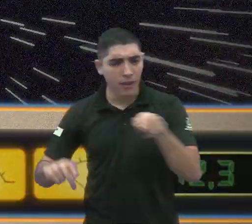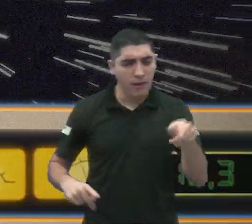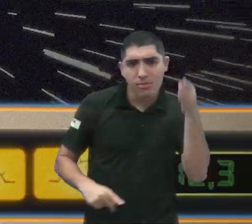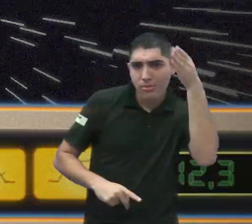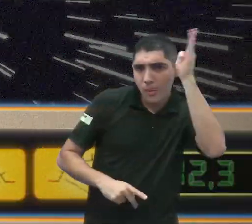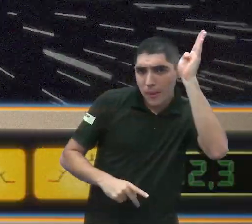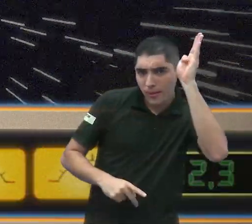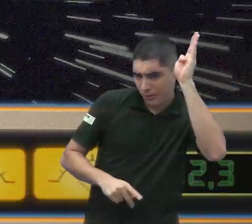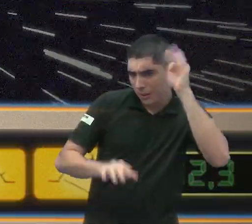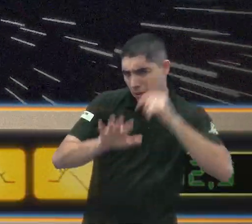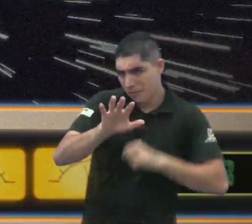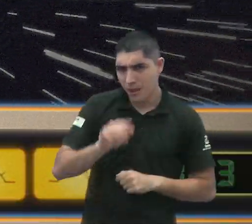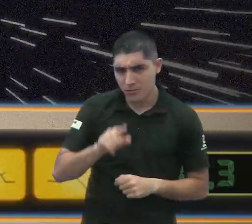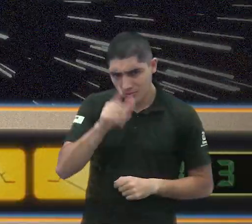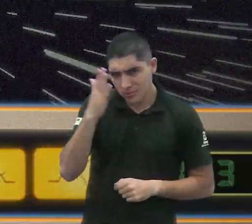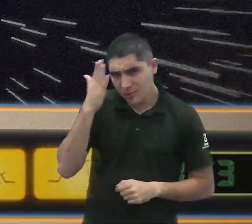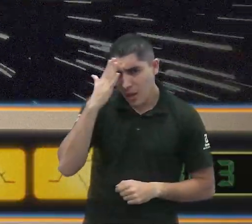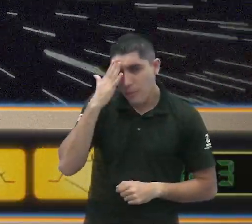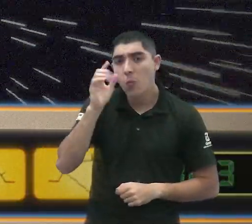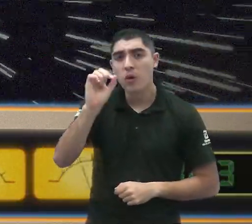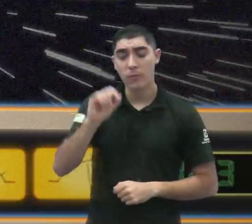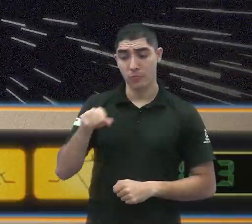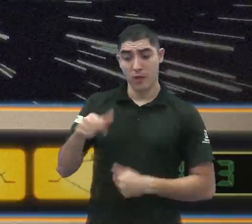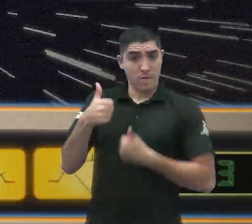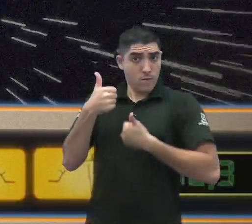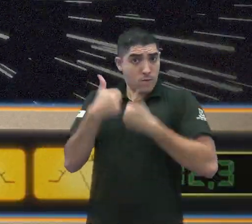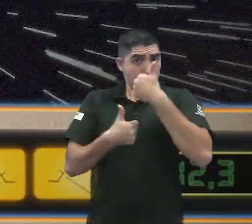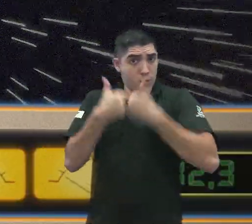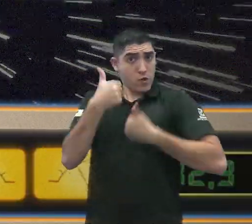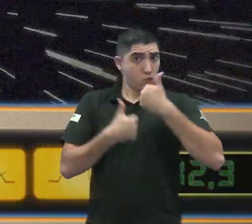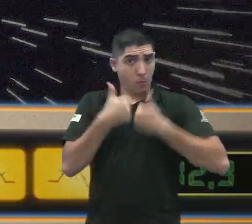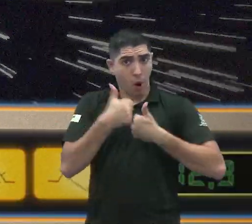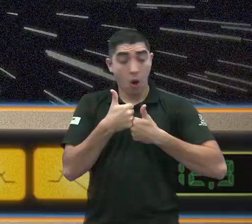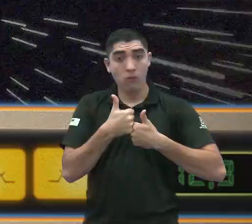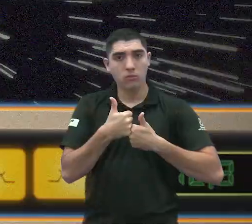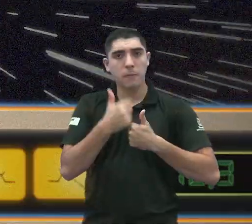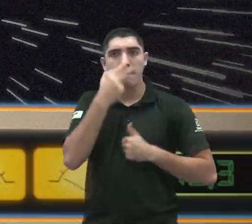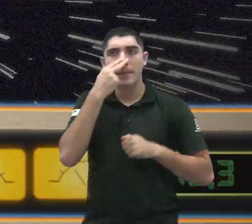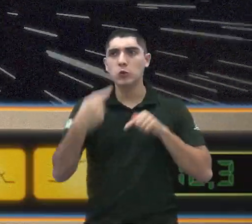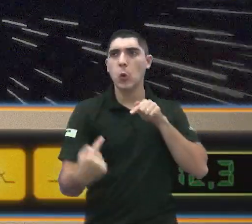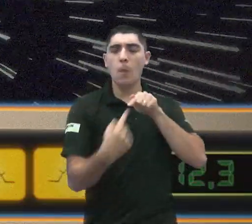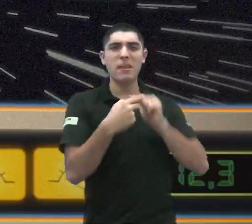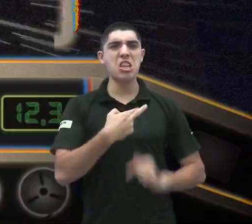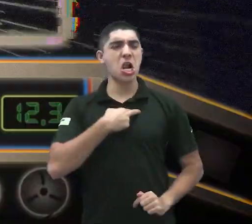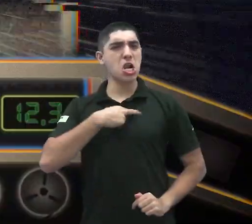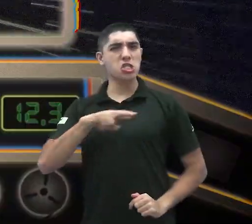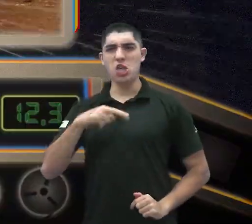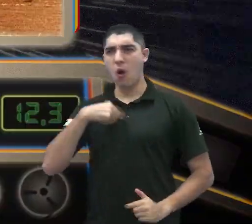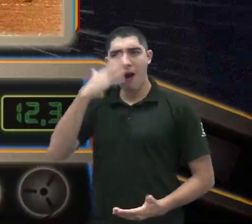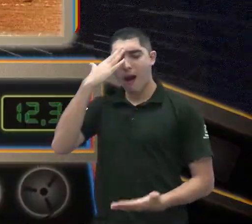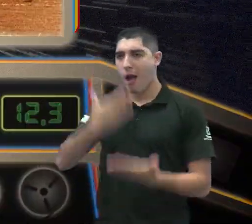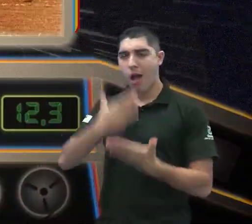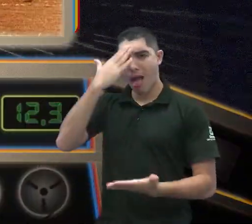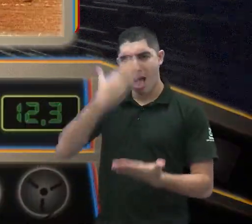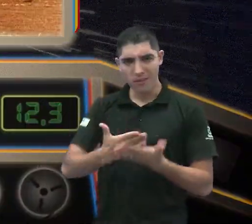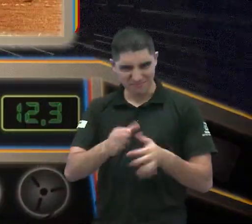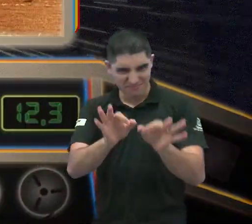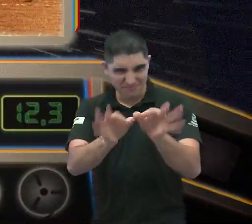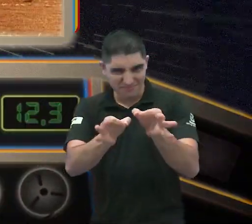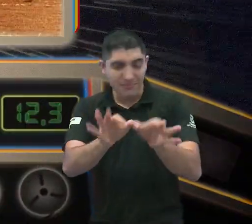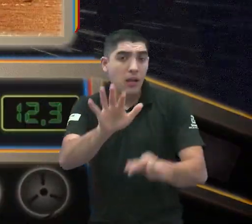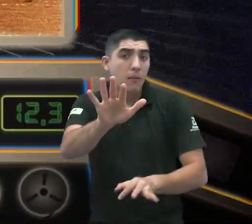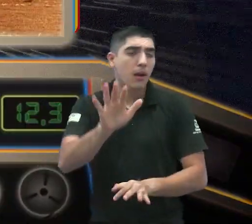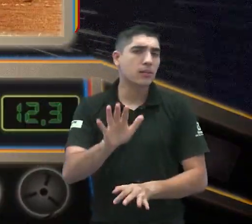e Taubaté. Você sabe que, para muitos, o futebol é como se fosse uma religião, certo? Mas, diferente